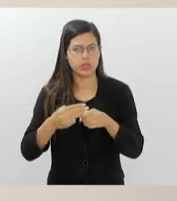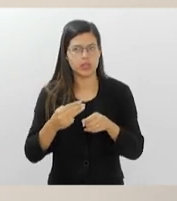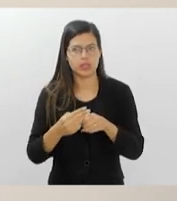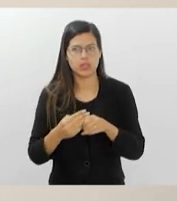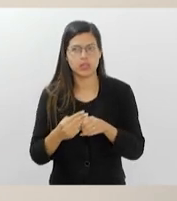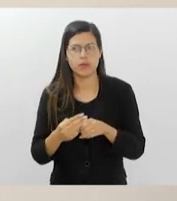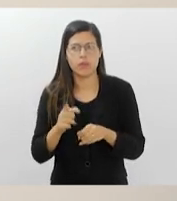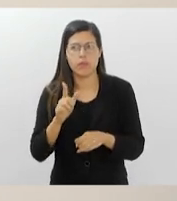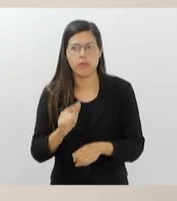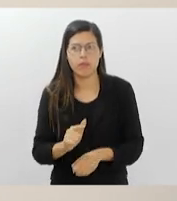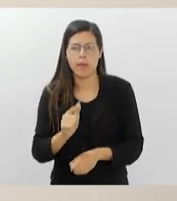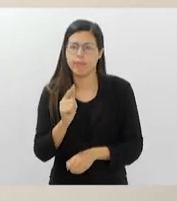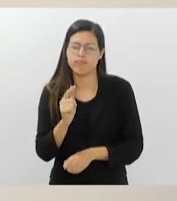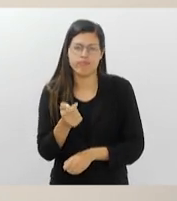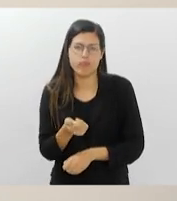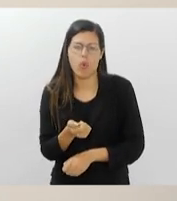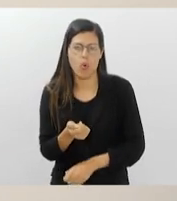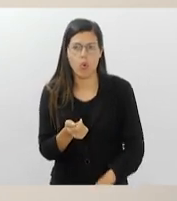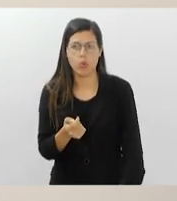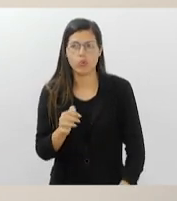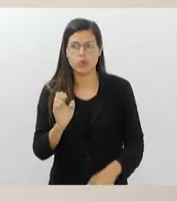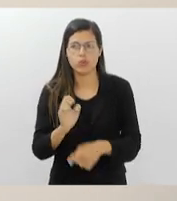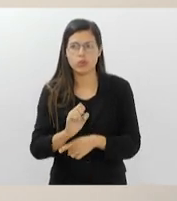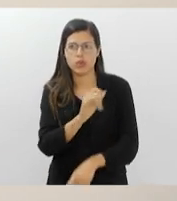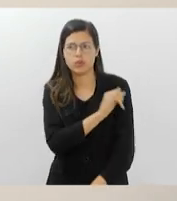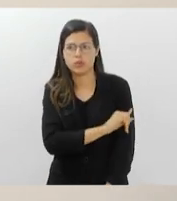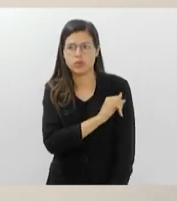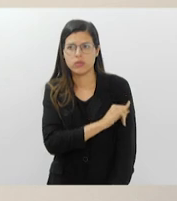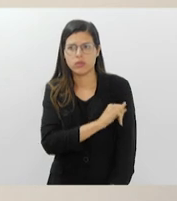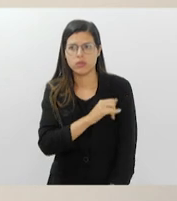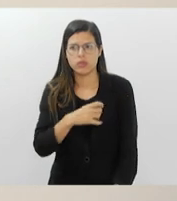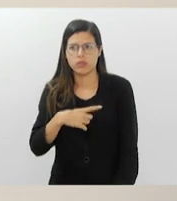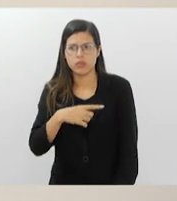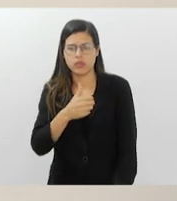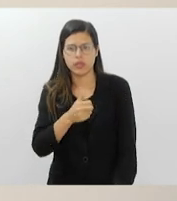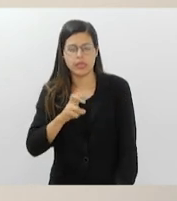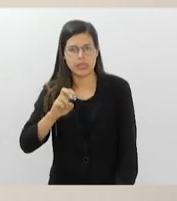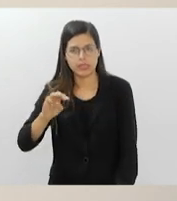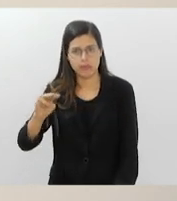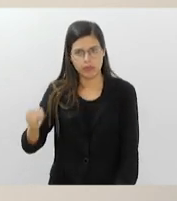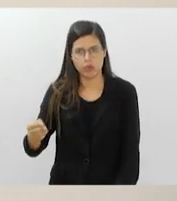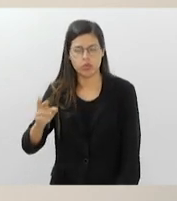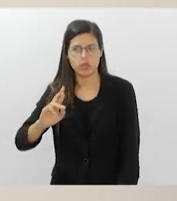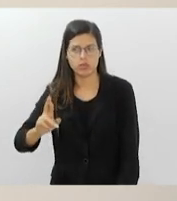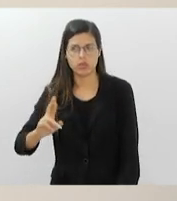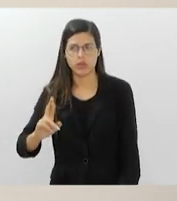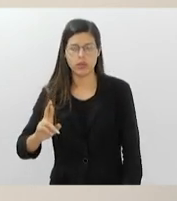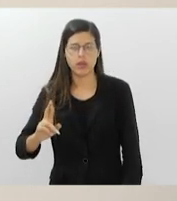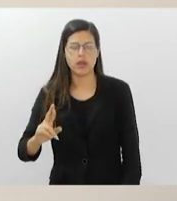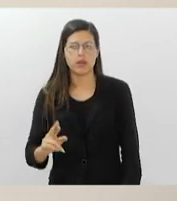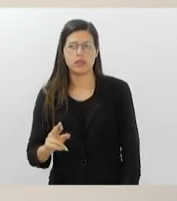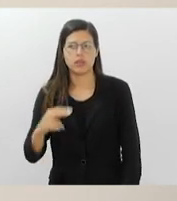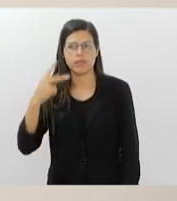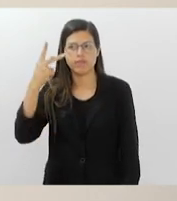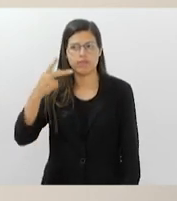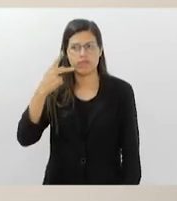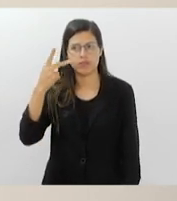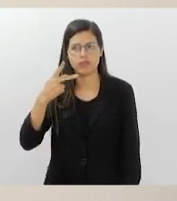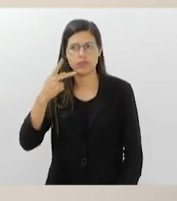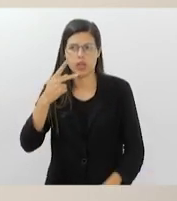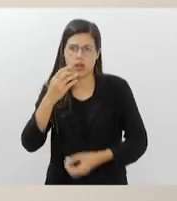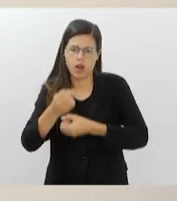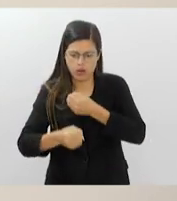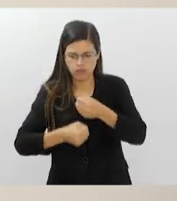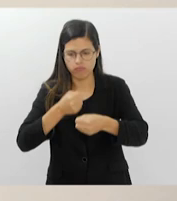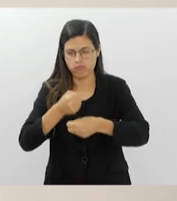plado ainda é incipiente o estado aqui do Rio de Janeiro ficou com cerca de R milhões deais né dentro dessa política de incentivo ela é anual